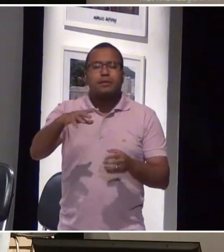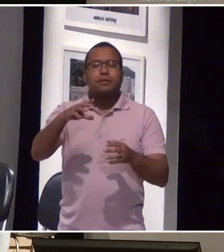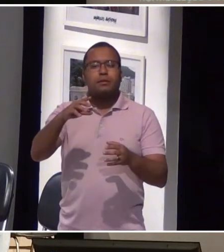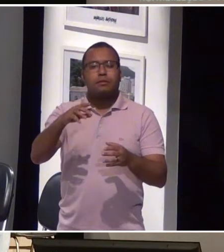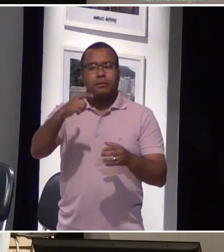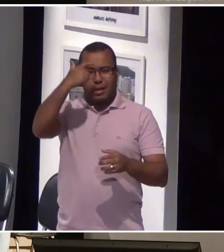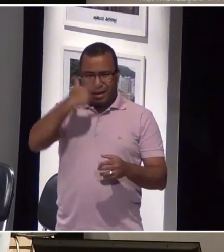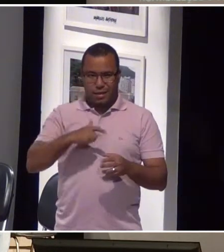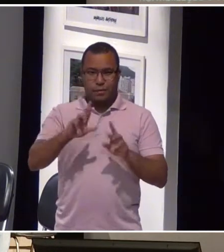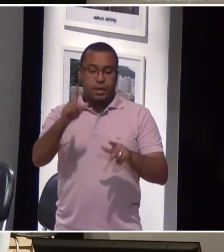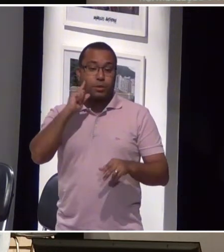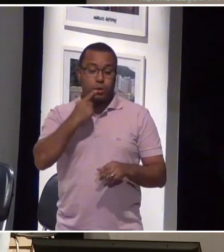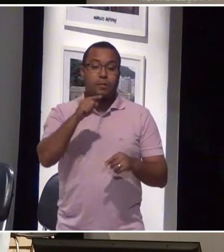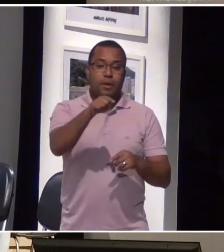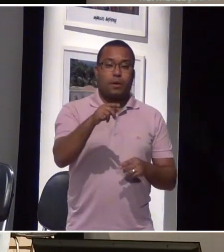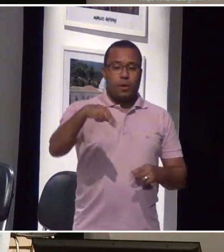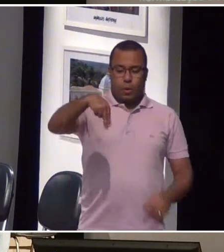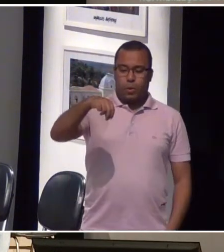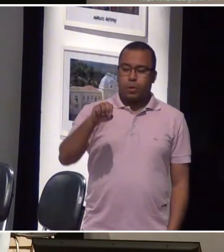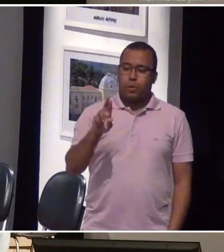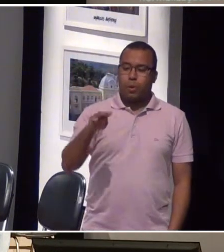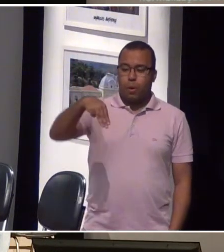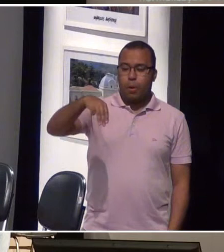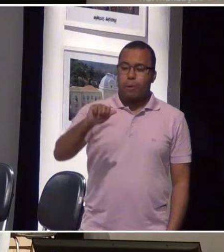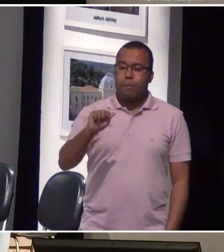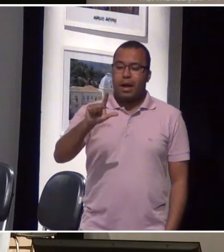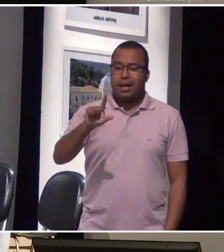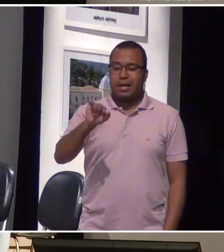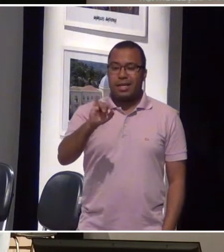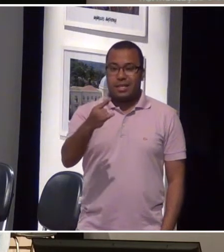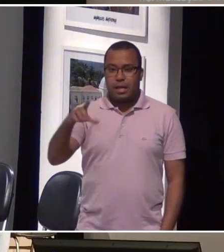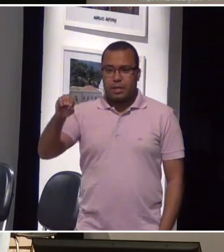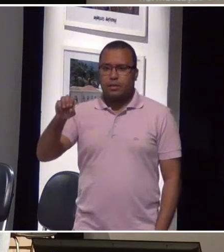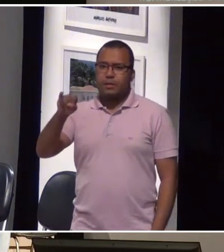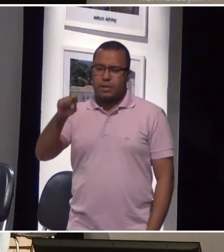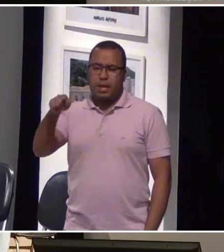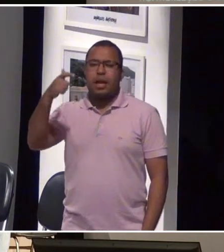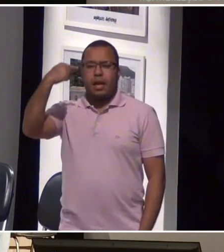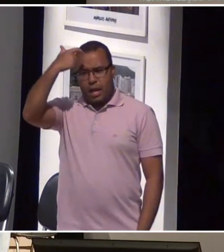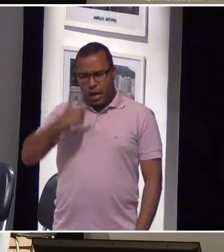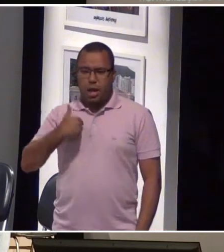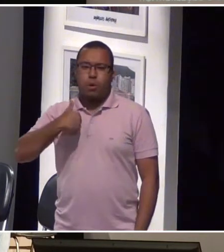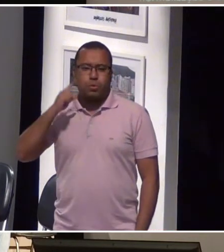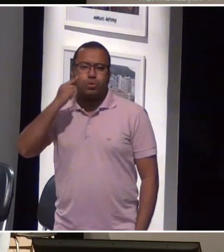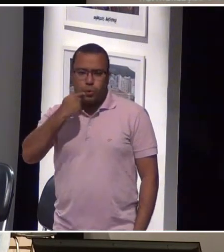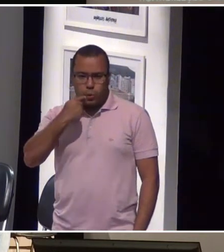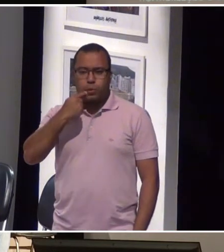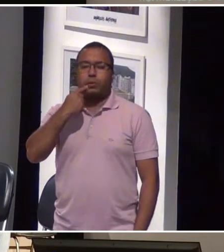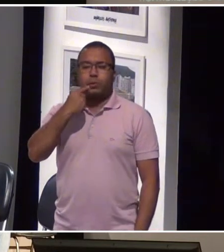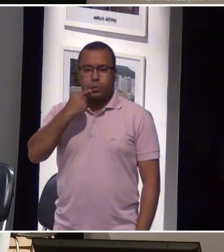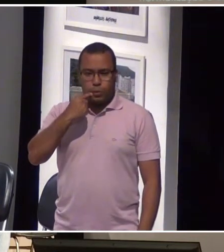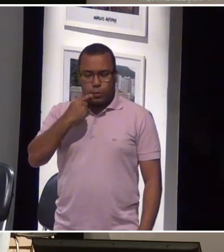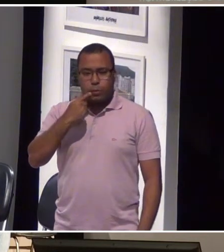certa ambivalência. Quando a gente fala de normalização aqui, não é só no sentido dos surdos serem normalizados para serem